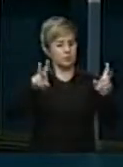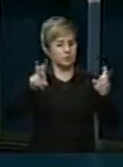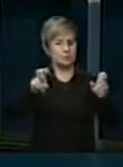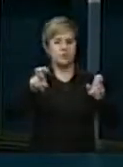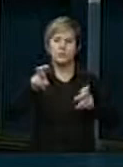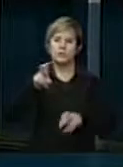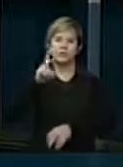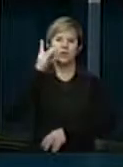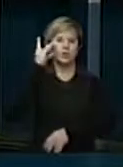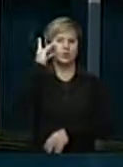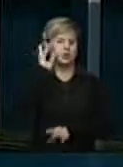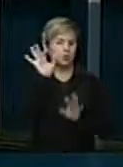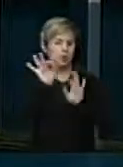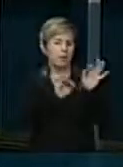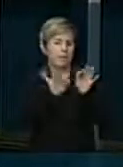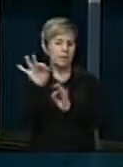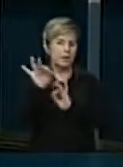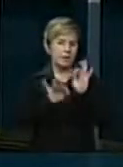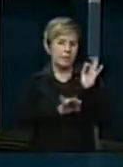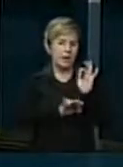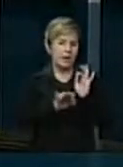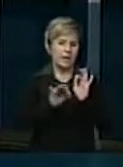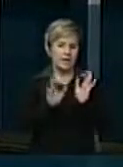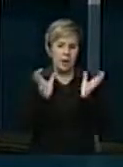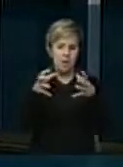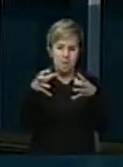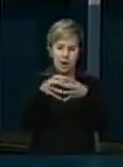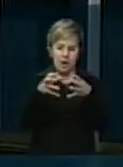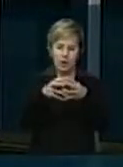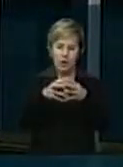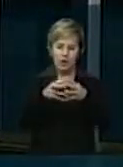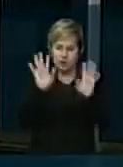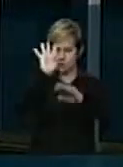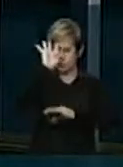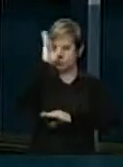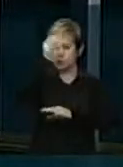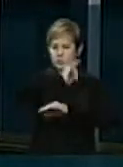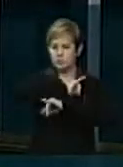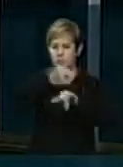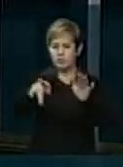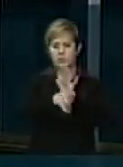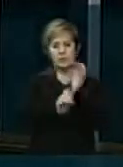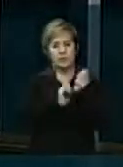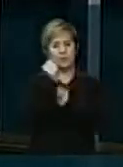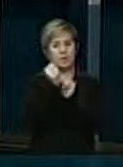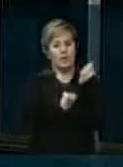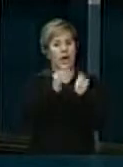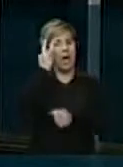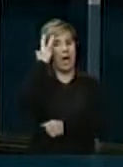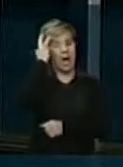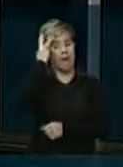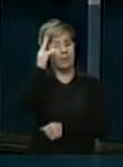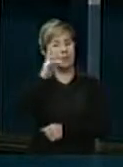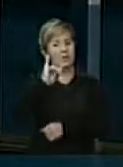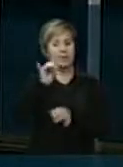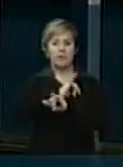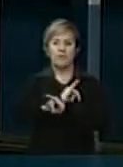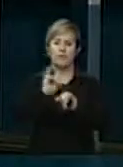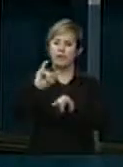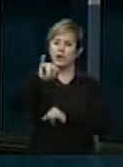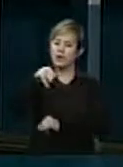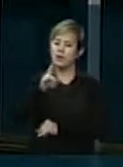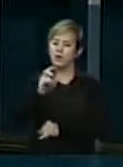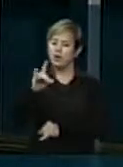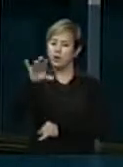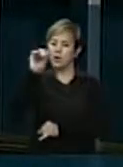título "Dilma prepara pacote de medidas à indústria. Ideia é anunciar amanhã redução de juros